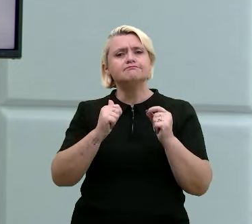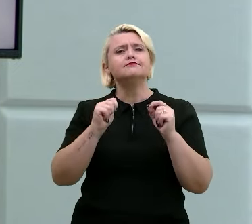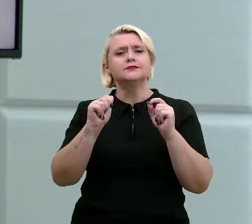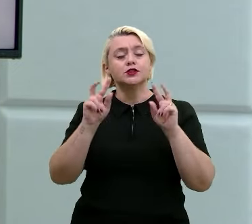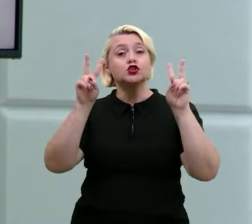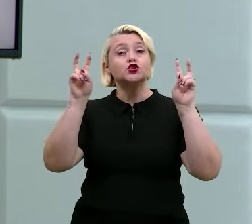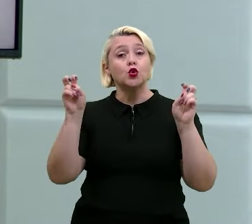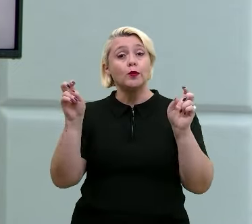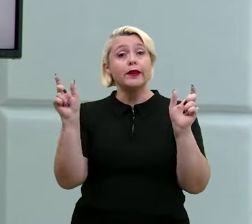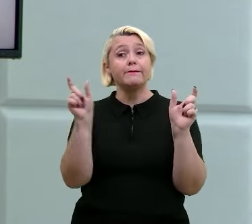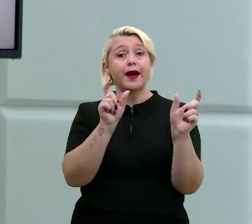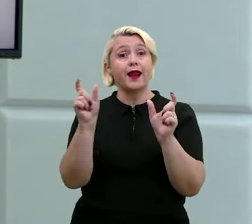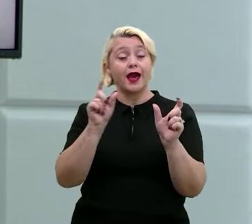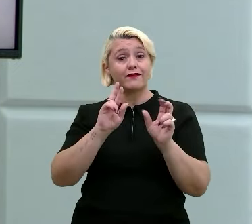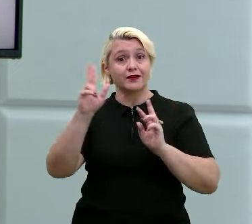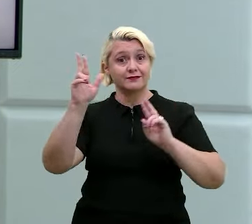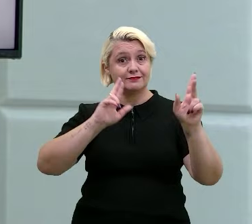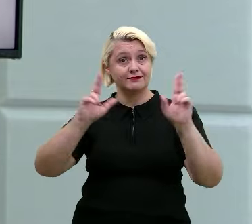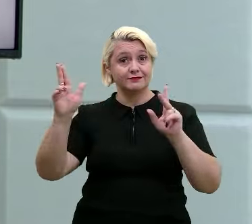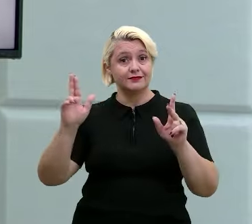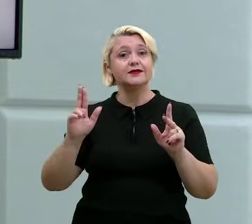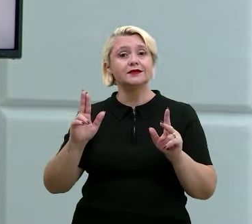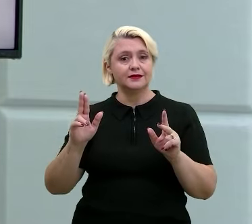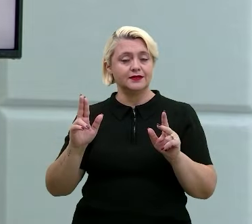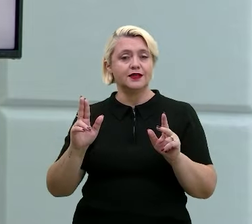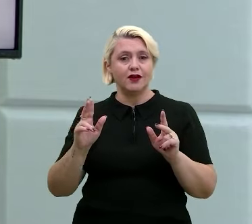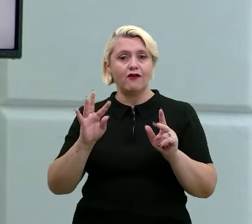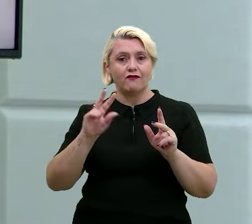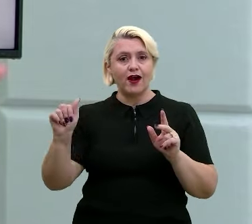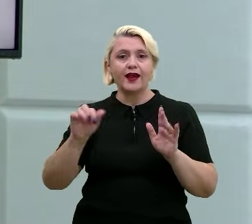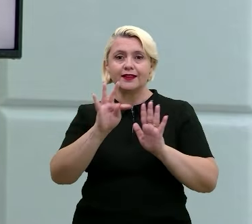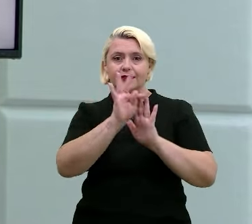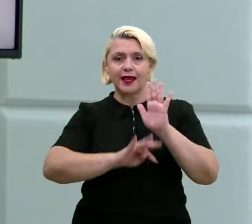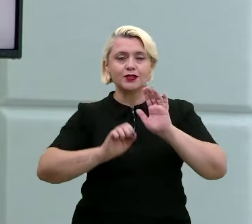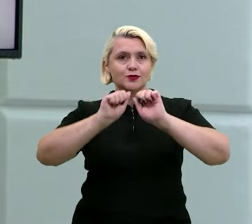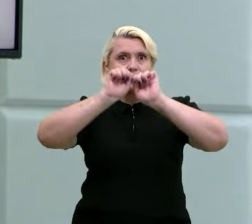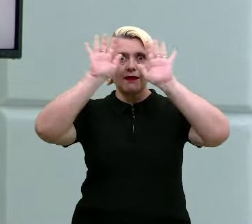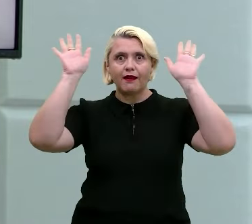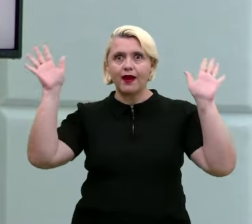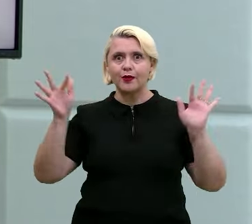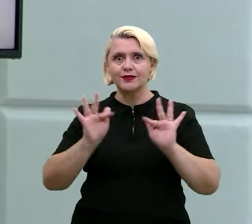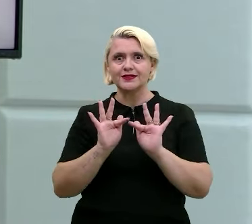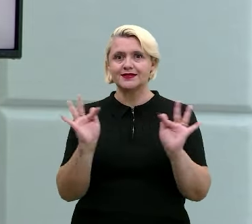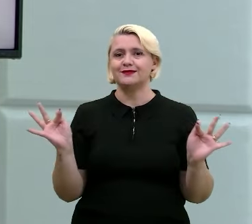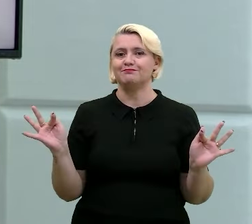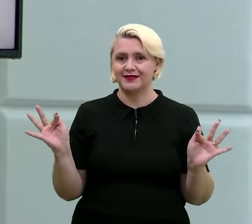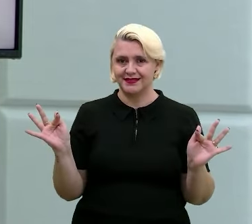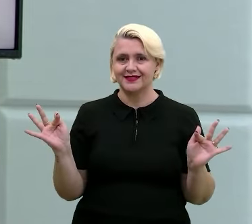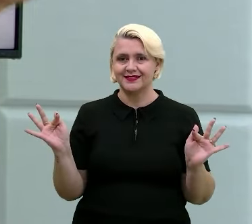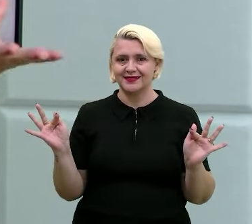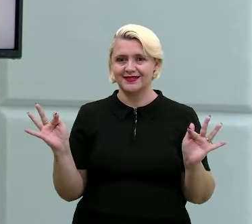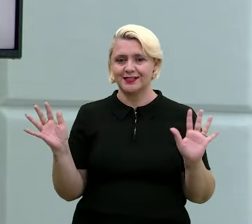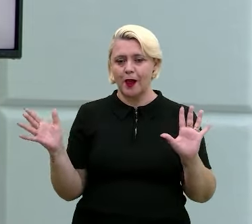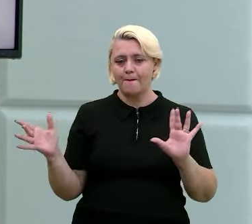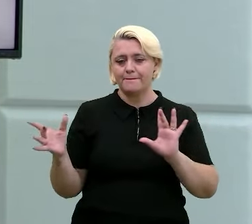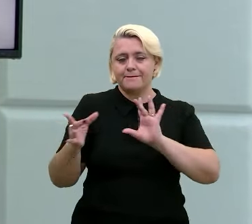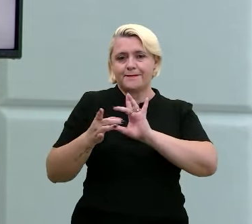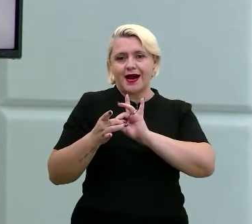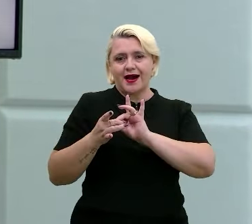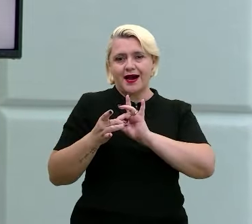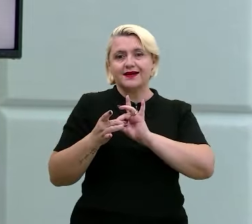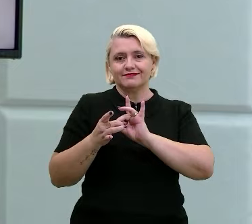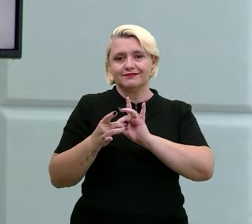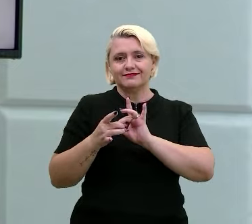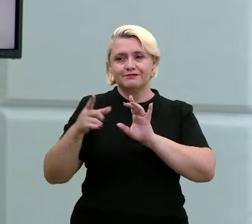às palavras. E ele não vai ficar um texto difícil. Ele vai ficar um texto mais claro, mais simples. Mais coerente para quem